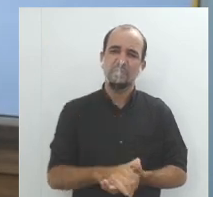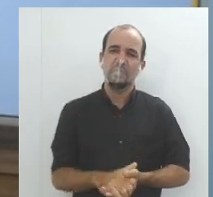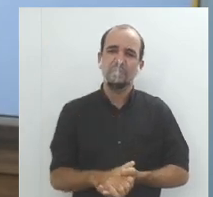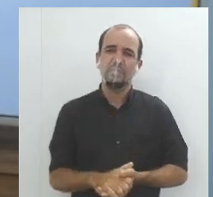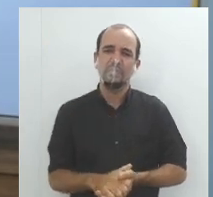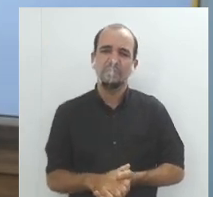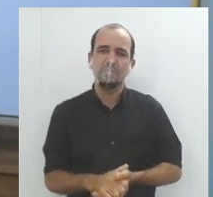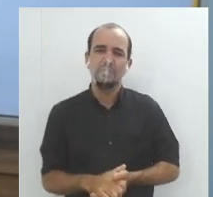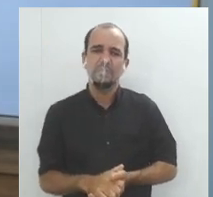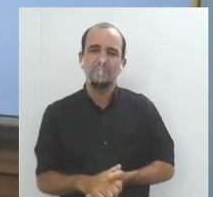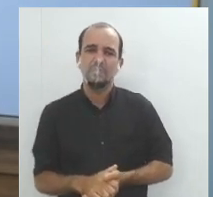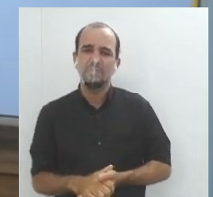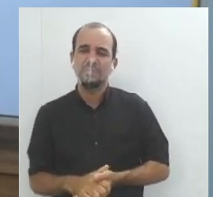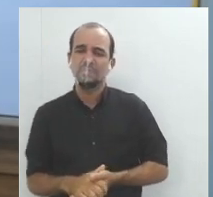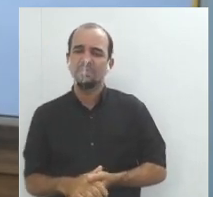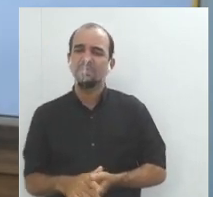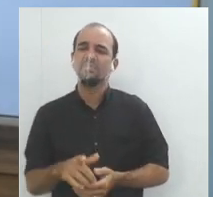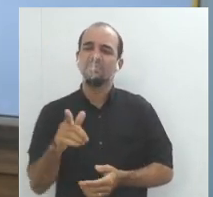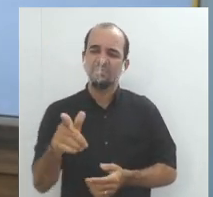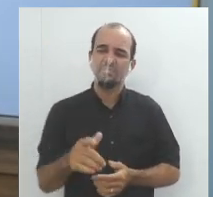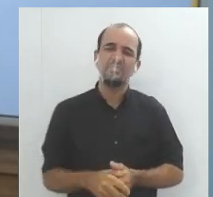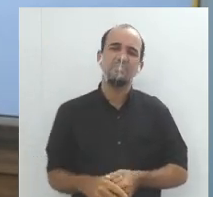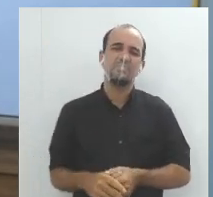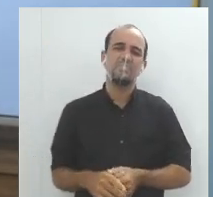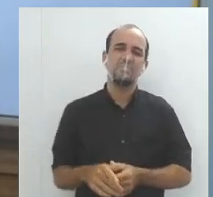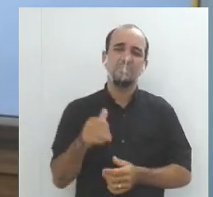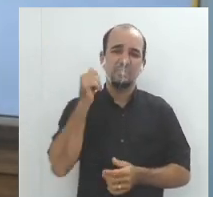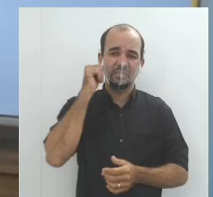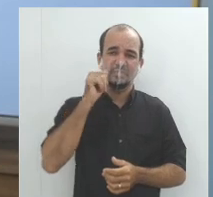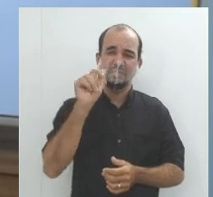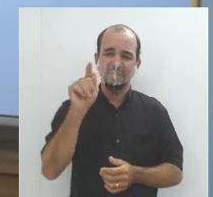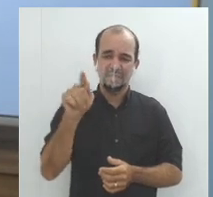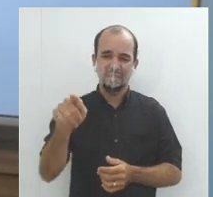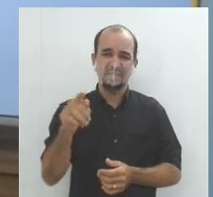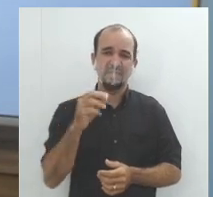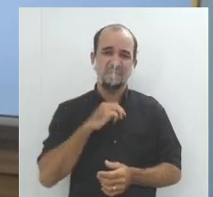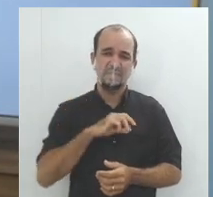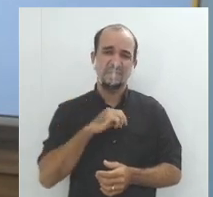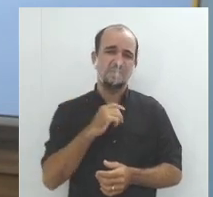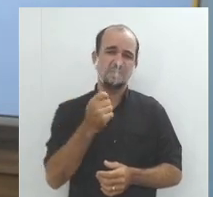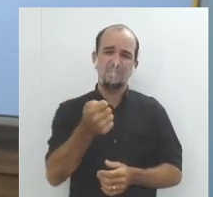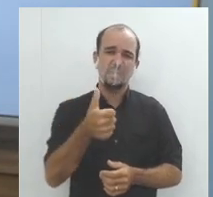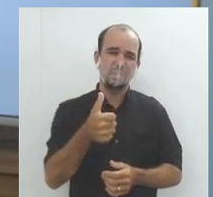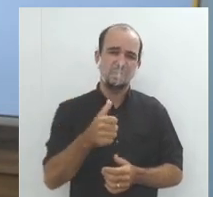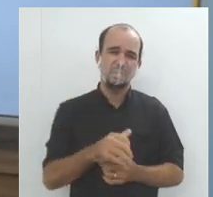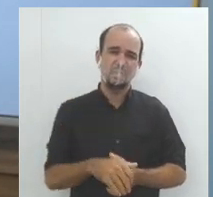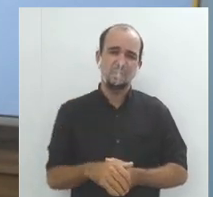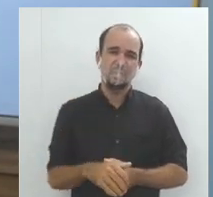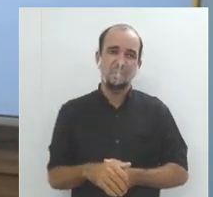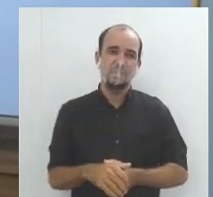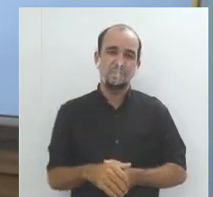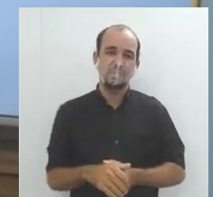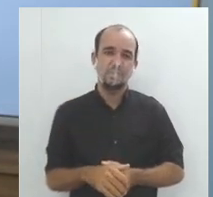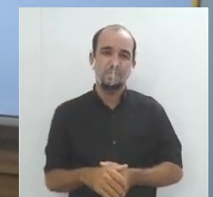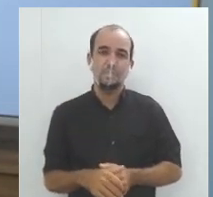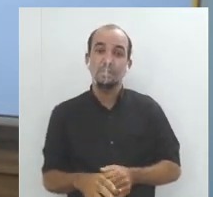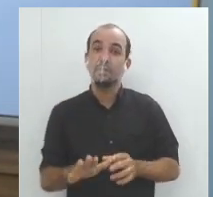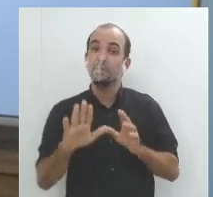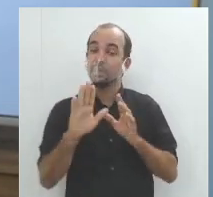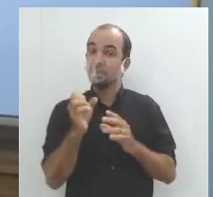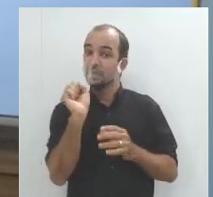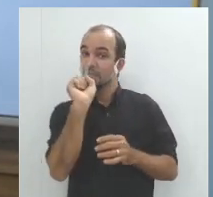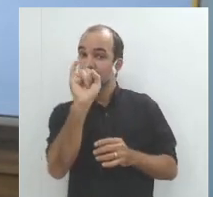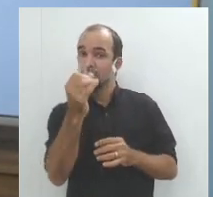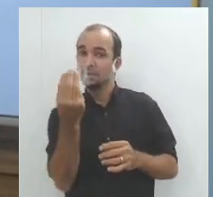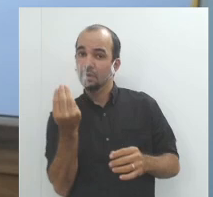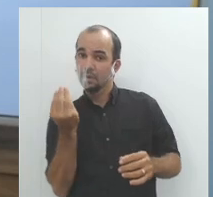A intensidade, né? É pouco. Quando eu digo muito